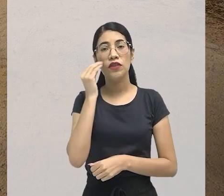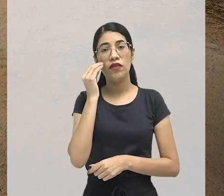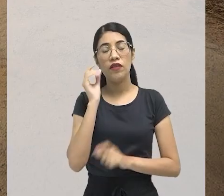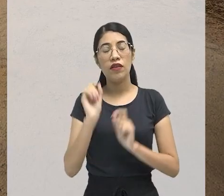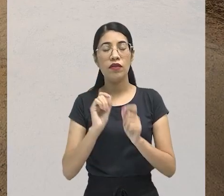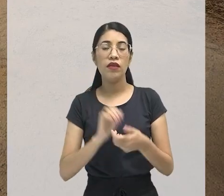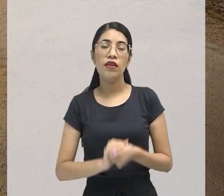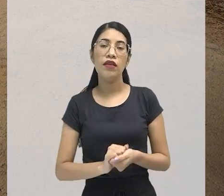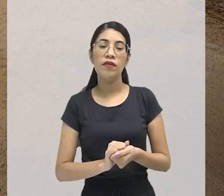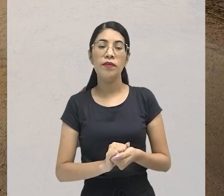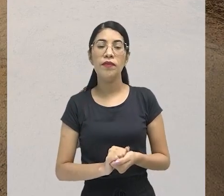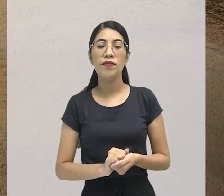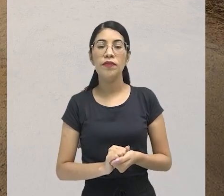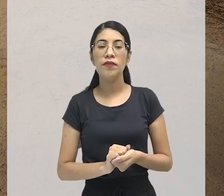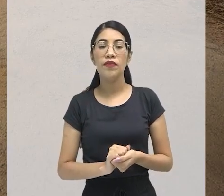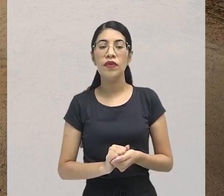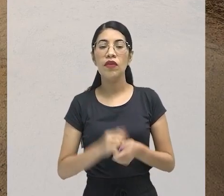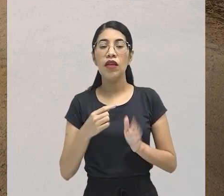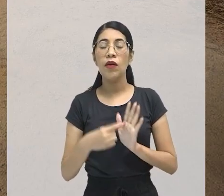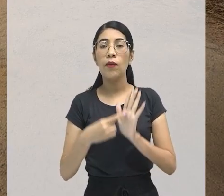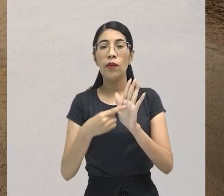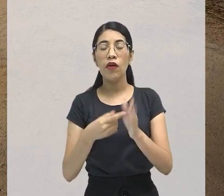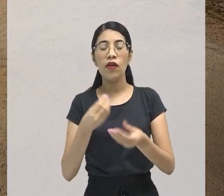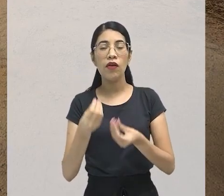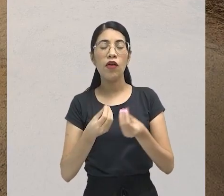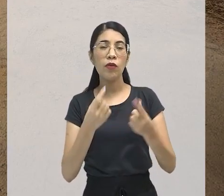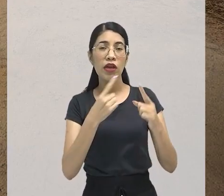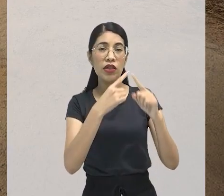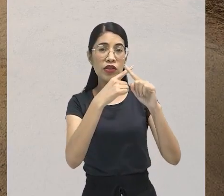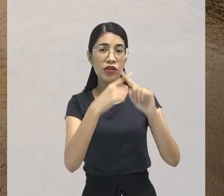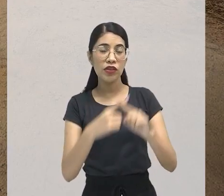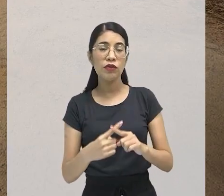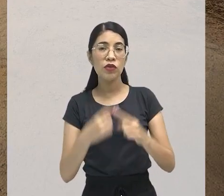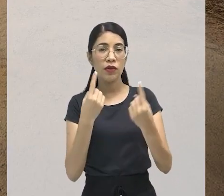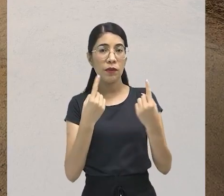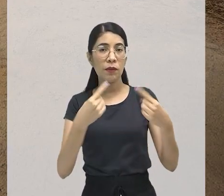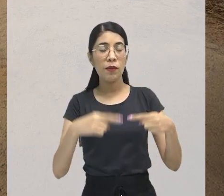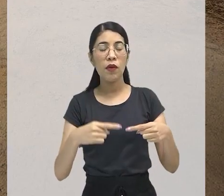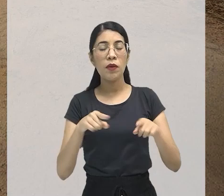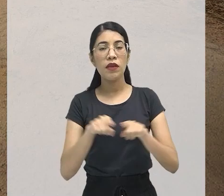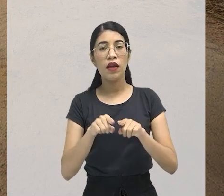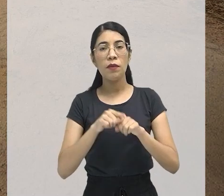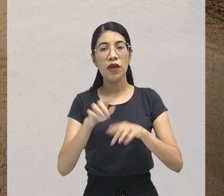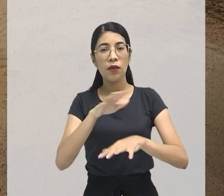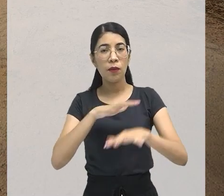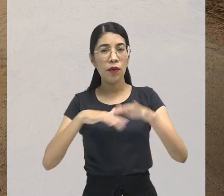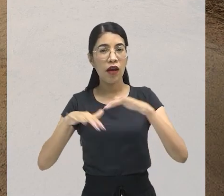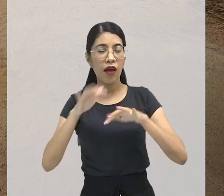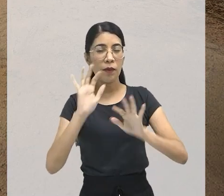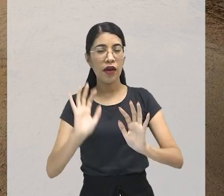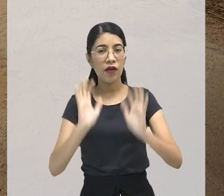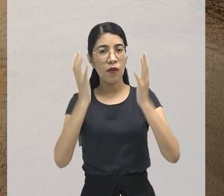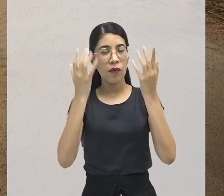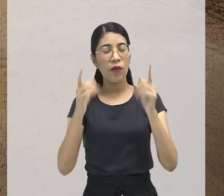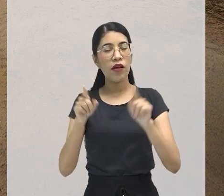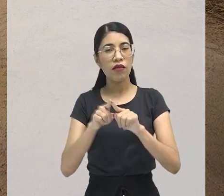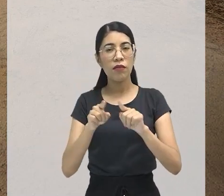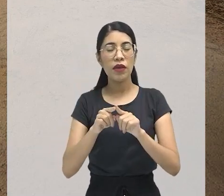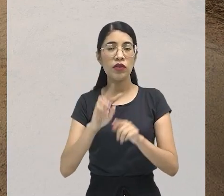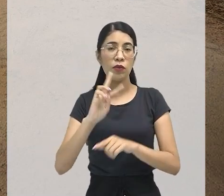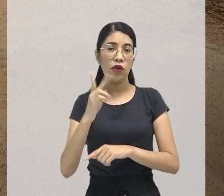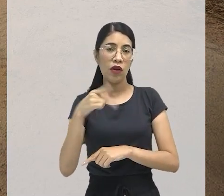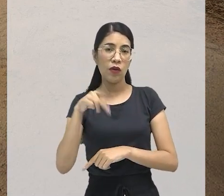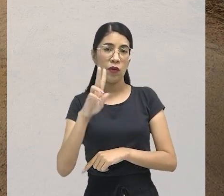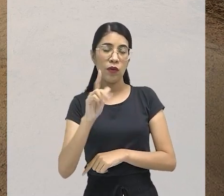aquelas reveladas aí, ó, reveladas em disputas rituais comemorativos. No caso do Uka-Uka,